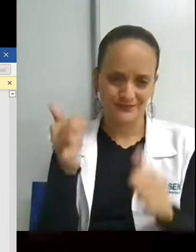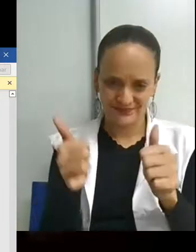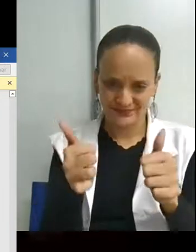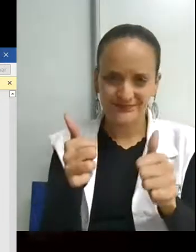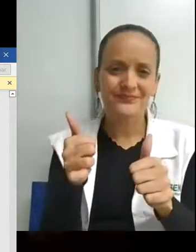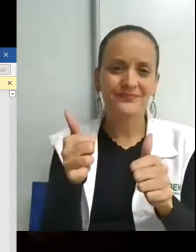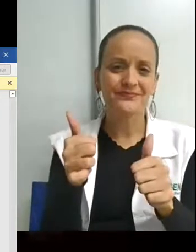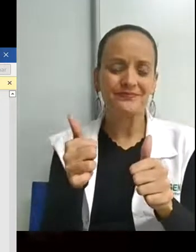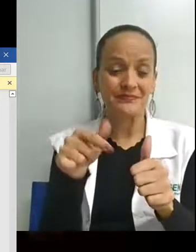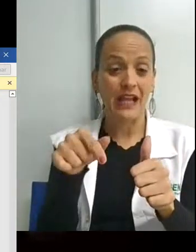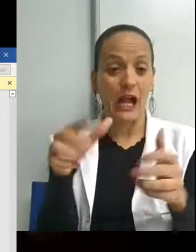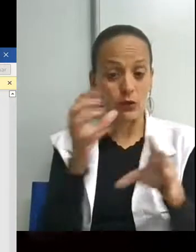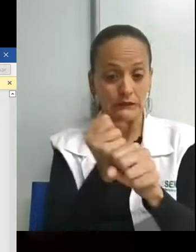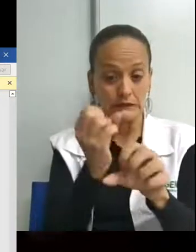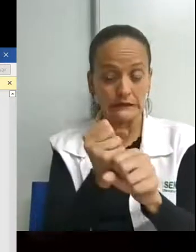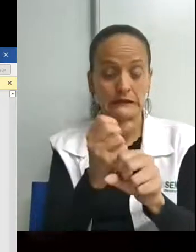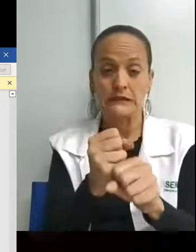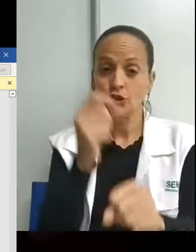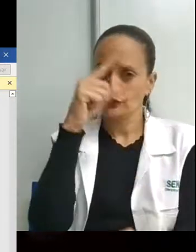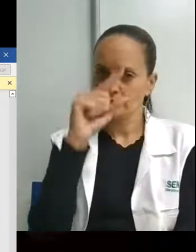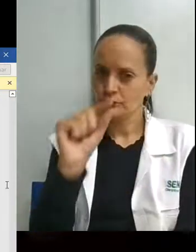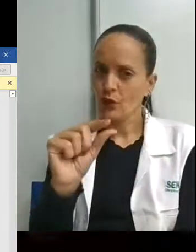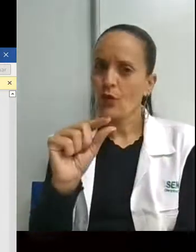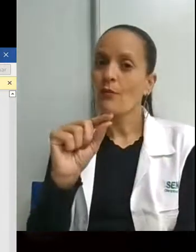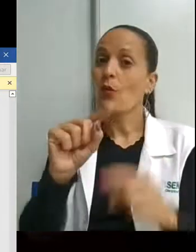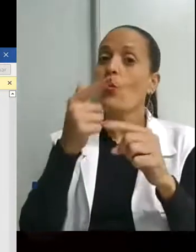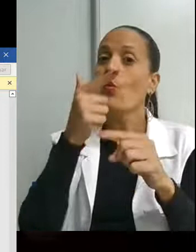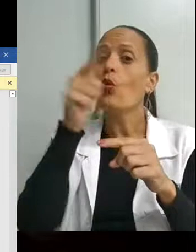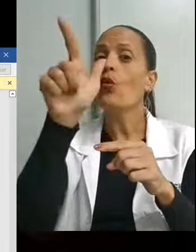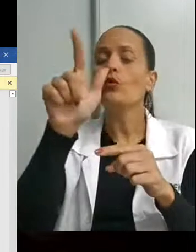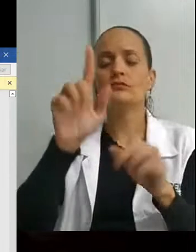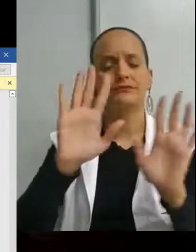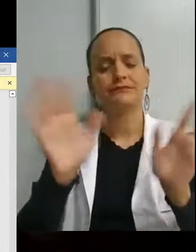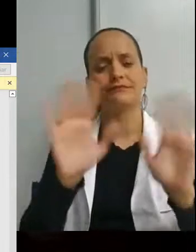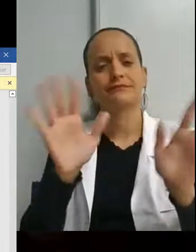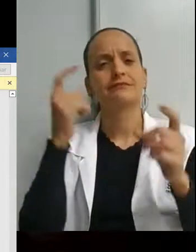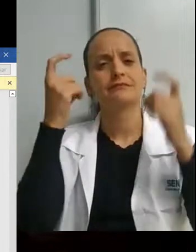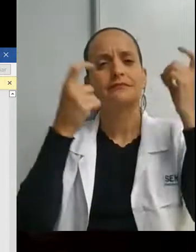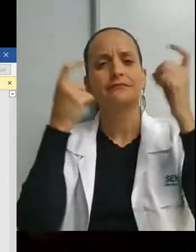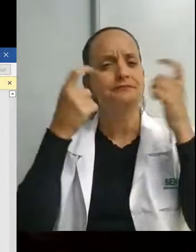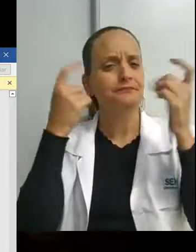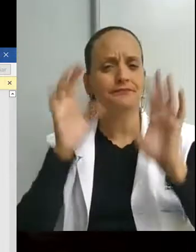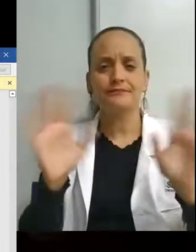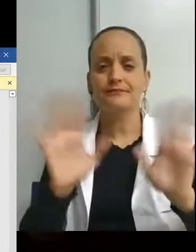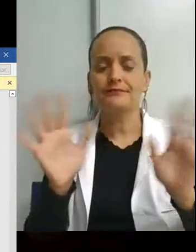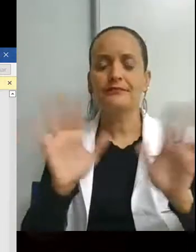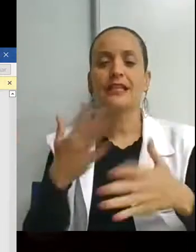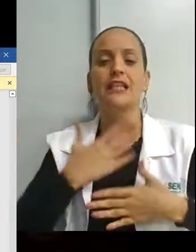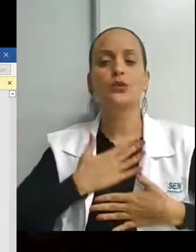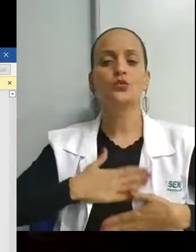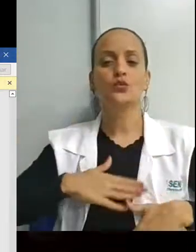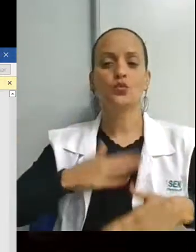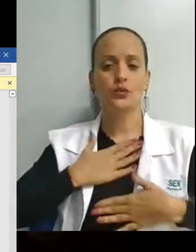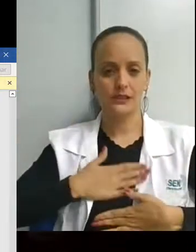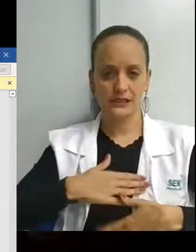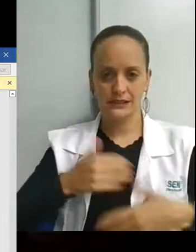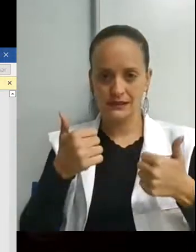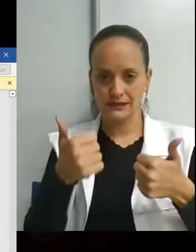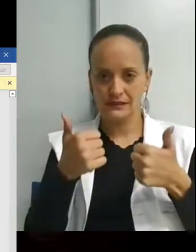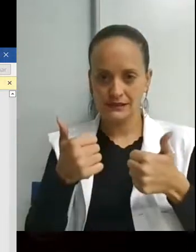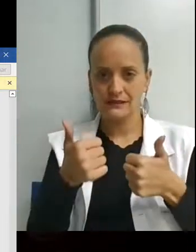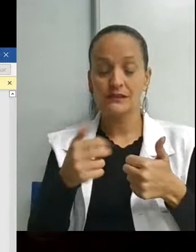Então, assim, aqui tem umas continhas, mas as continhas vocês vão ver que é simples de fazer, né? Vocês vão começar a ver as coisas específicas